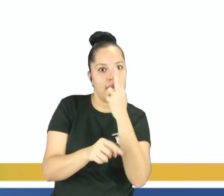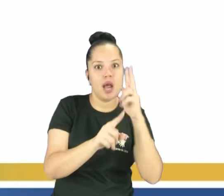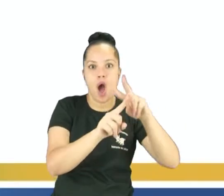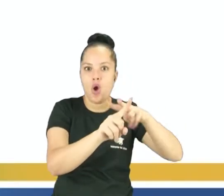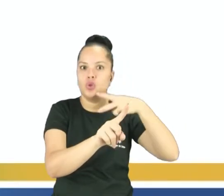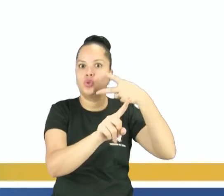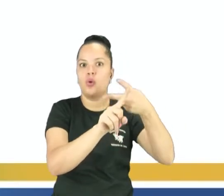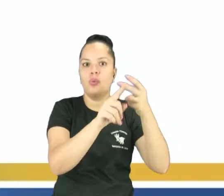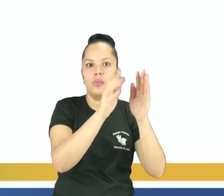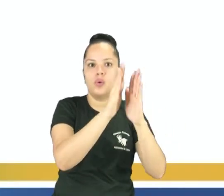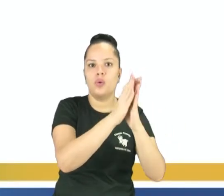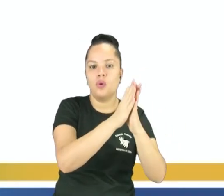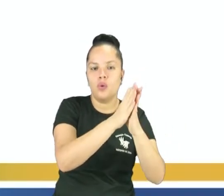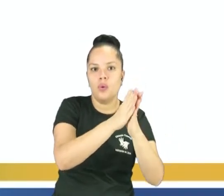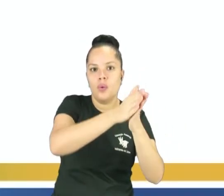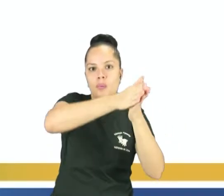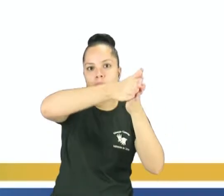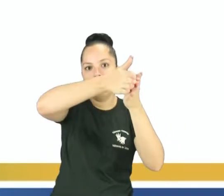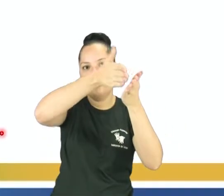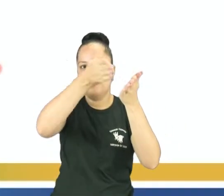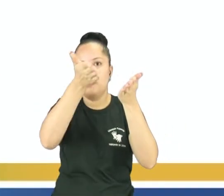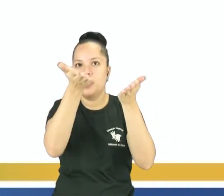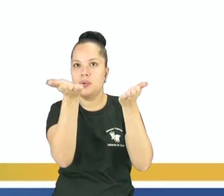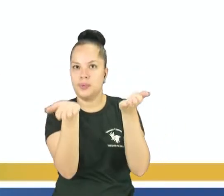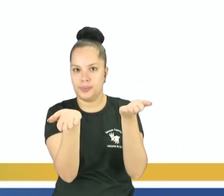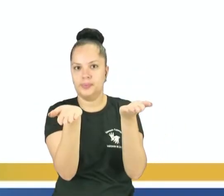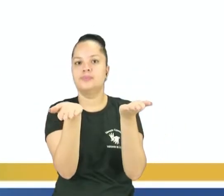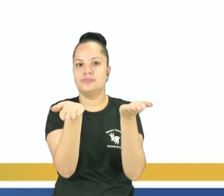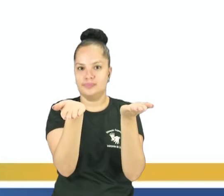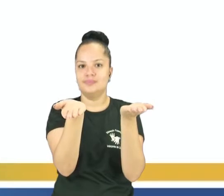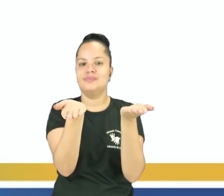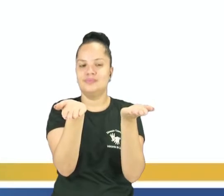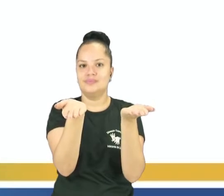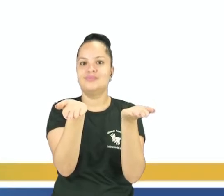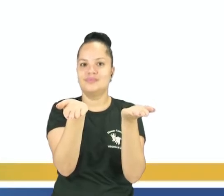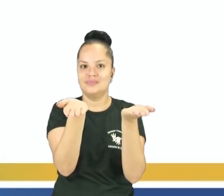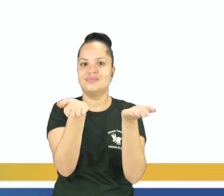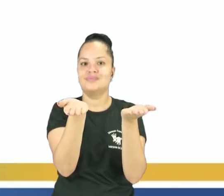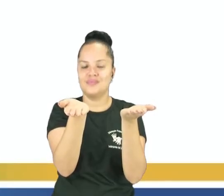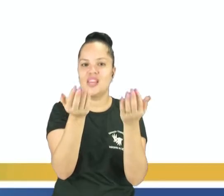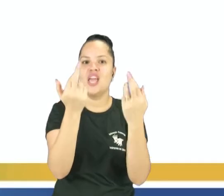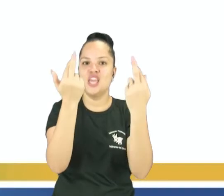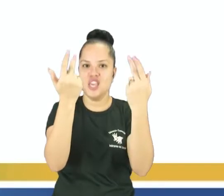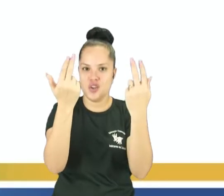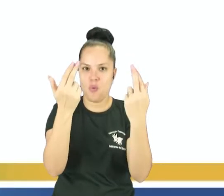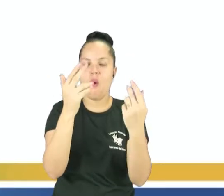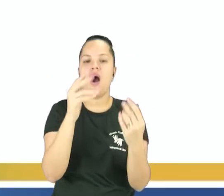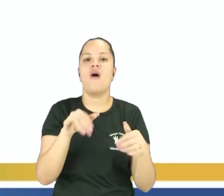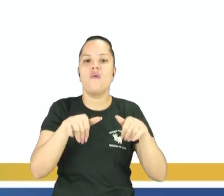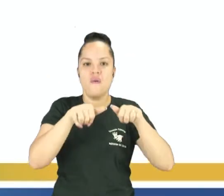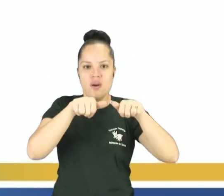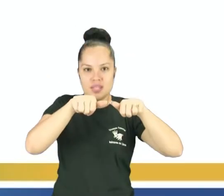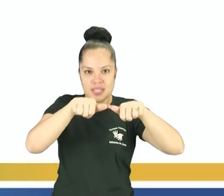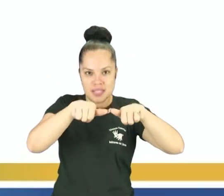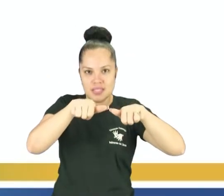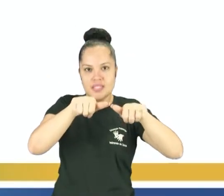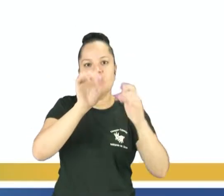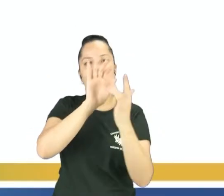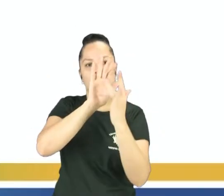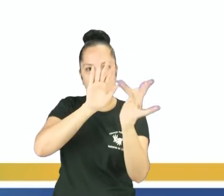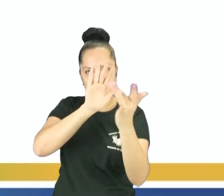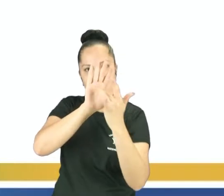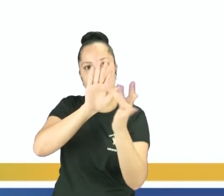ela em relação a essa reta e obtivesse essa imagem aqui. Então aqui também acontece uma simetria de